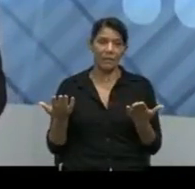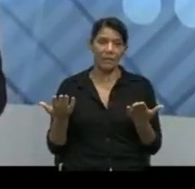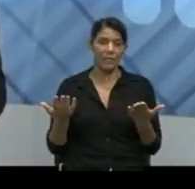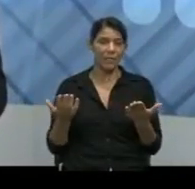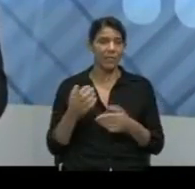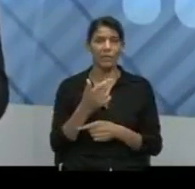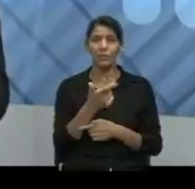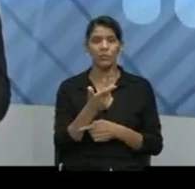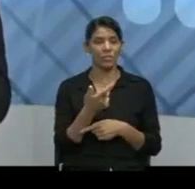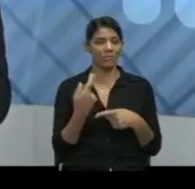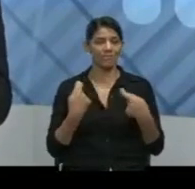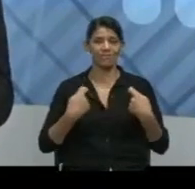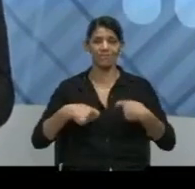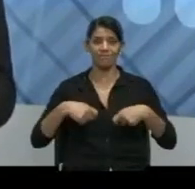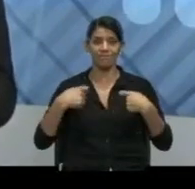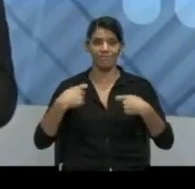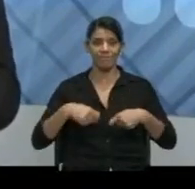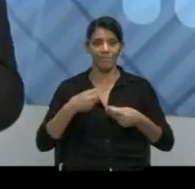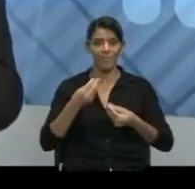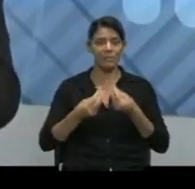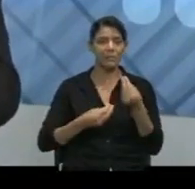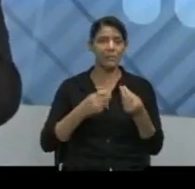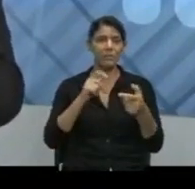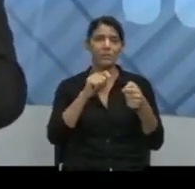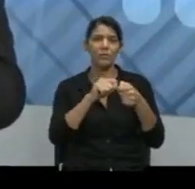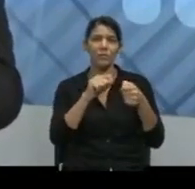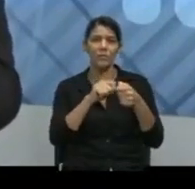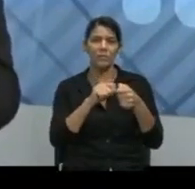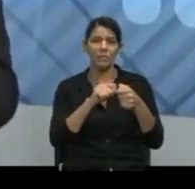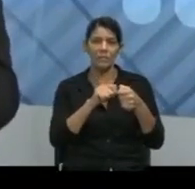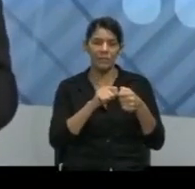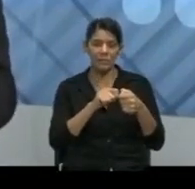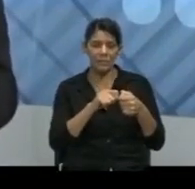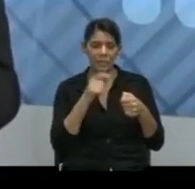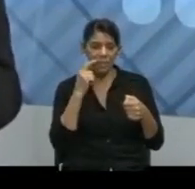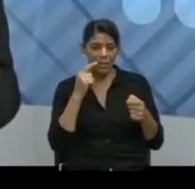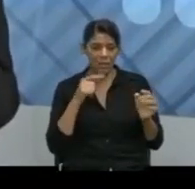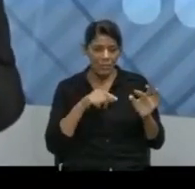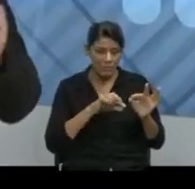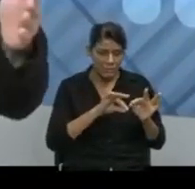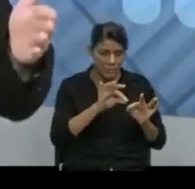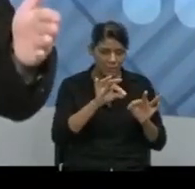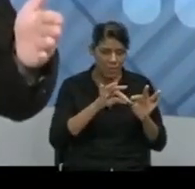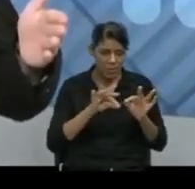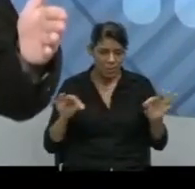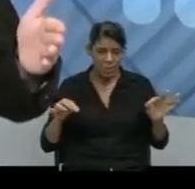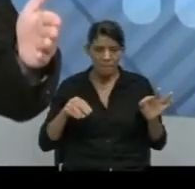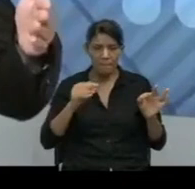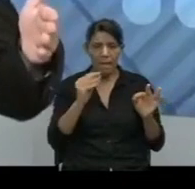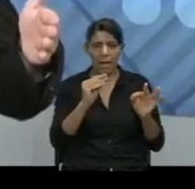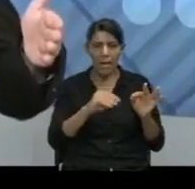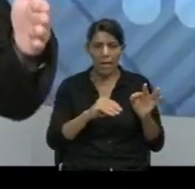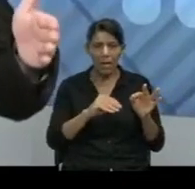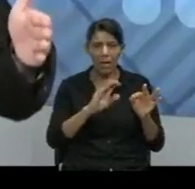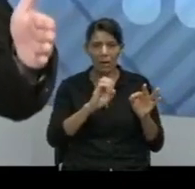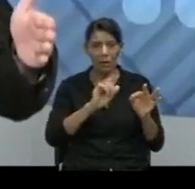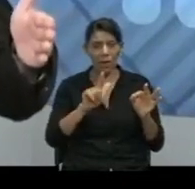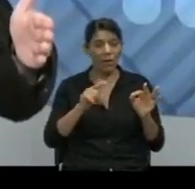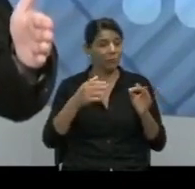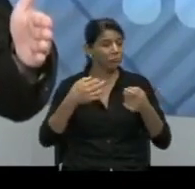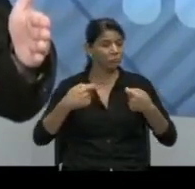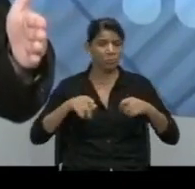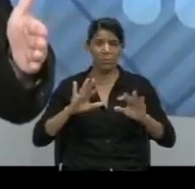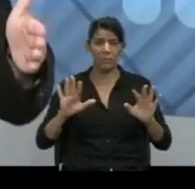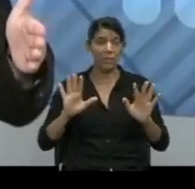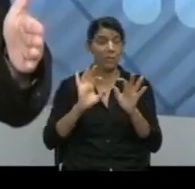não haveria a necessidade de eu fazer aquela locação da casa com a cal. Eu poderia direto já soltar o